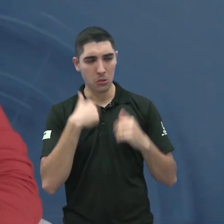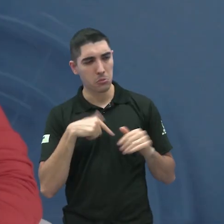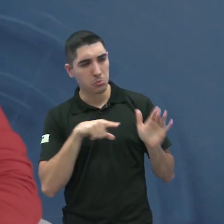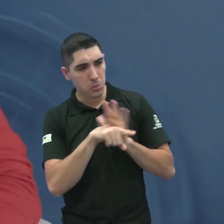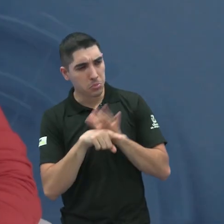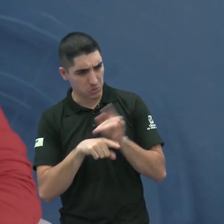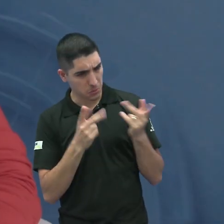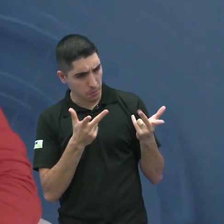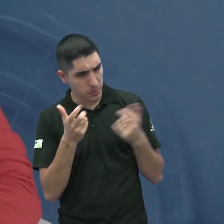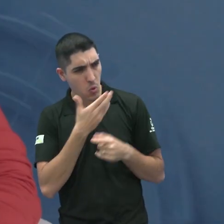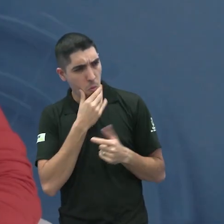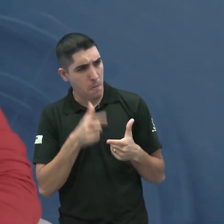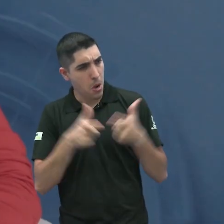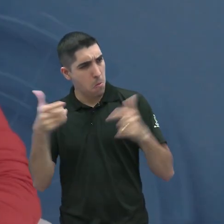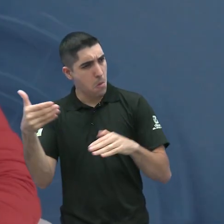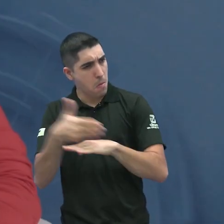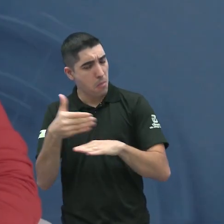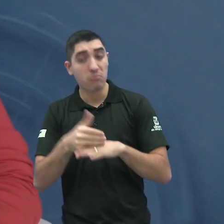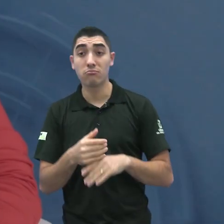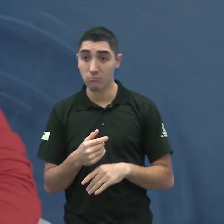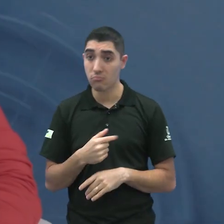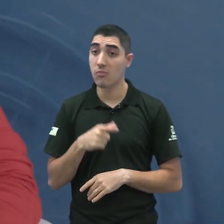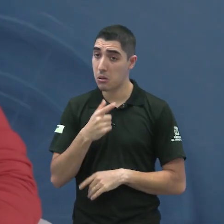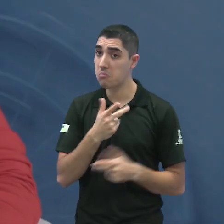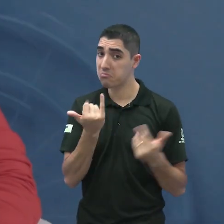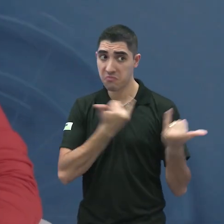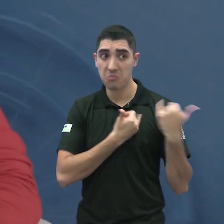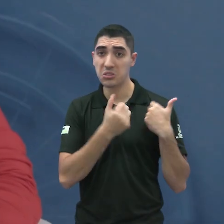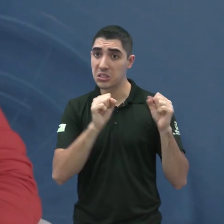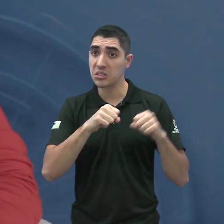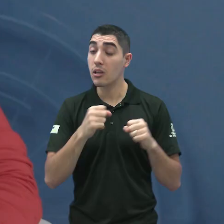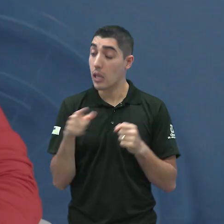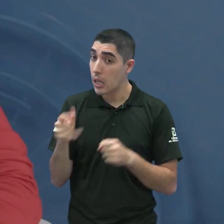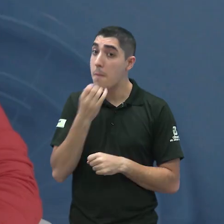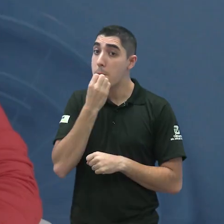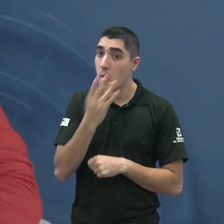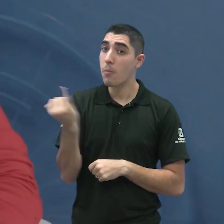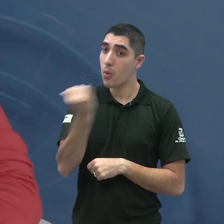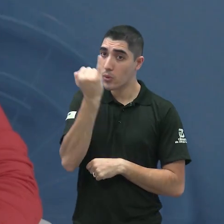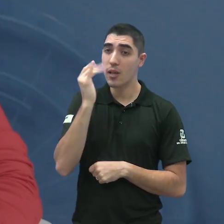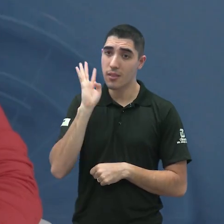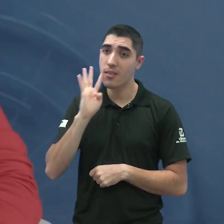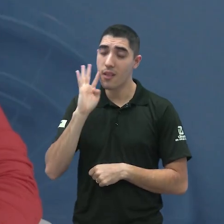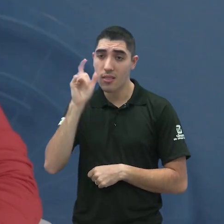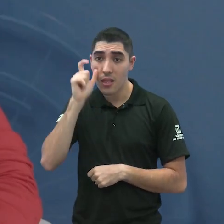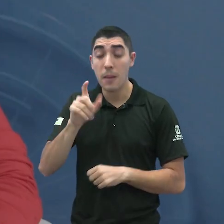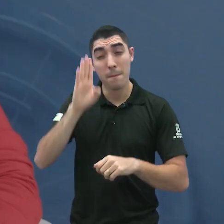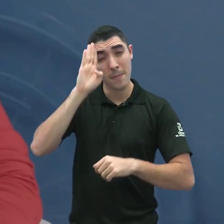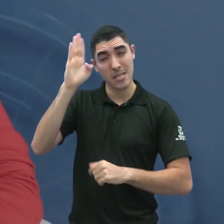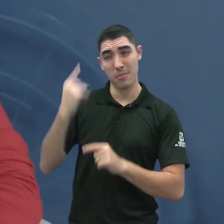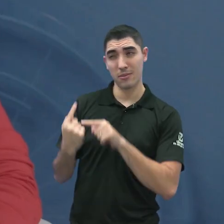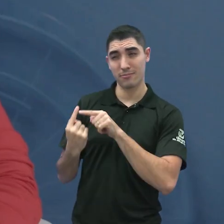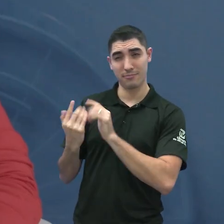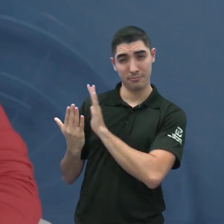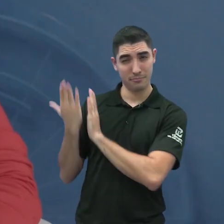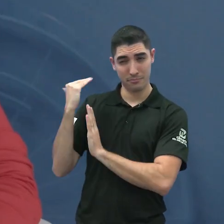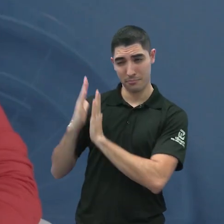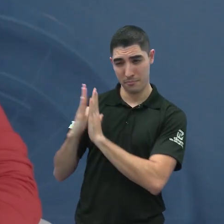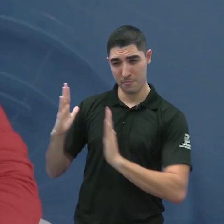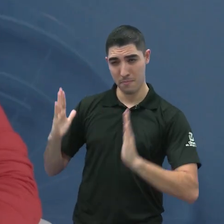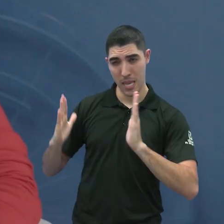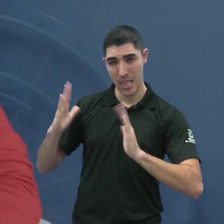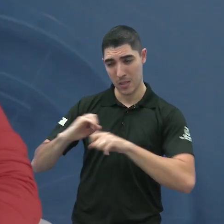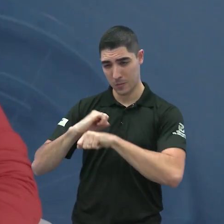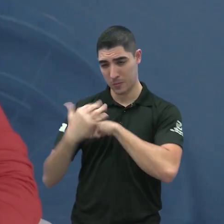a gente tem ouvido esse mesmo movimento, o que é muito, muito interessante. Depois de muito tempo aí, principalmente